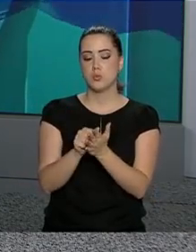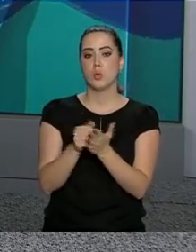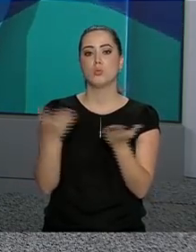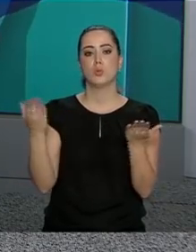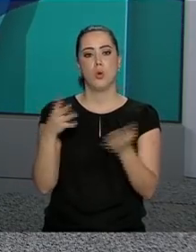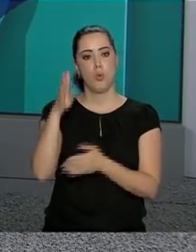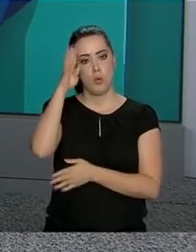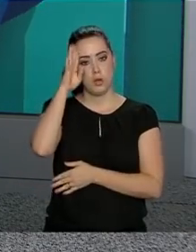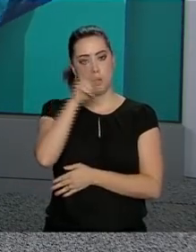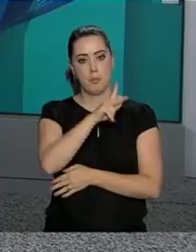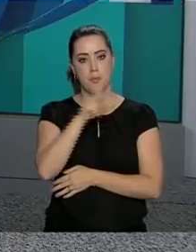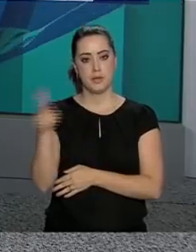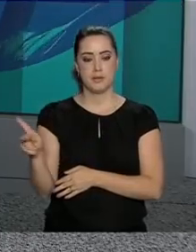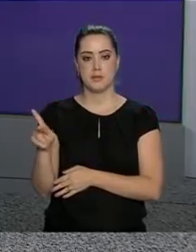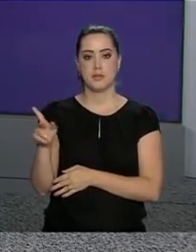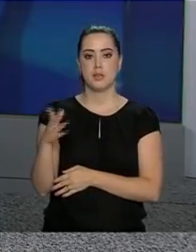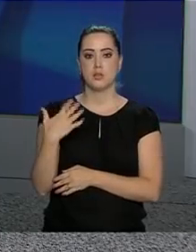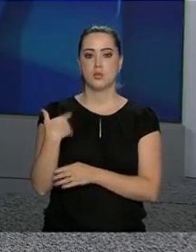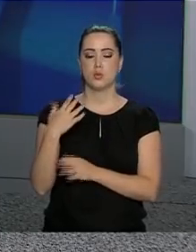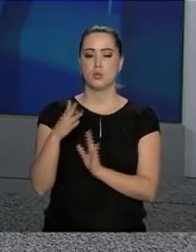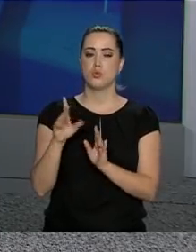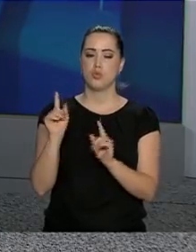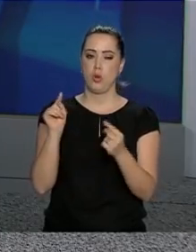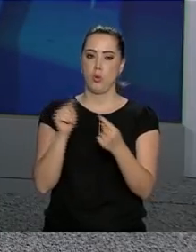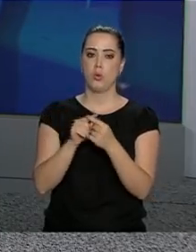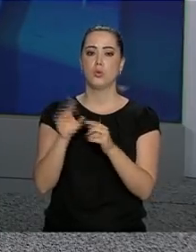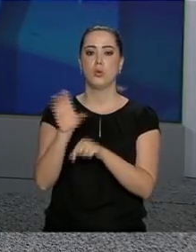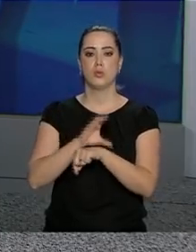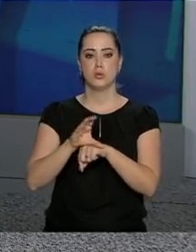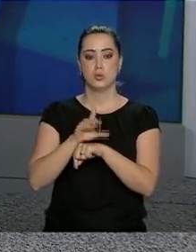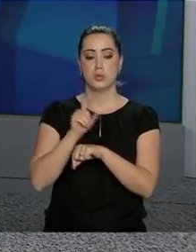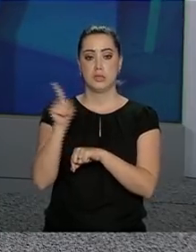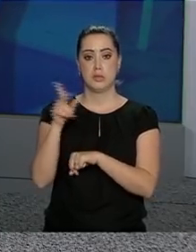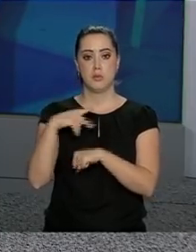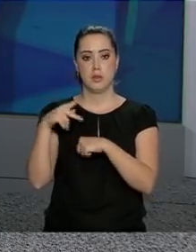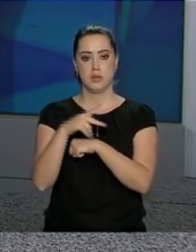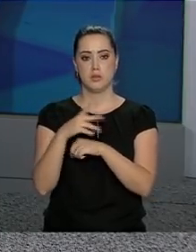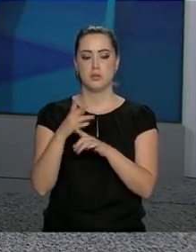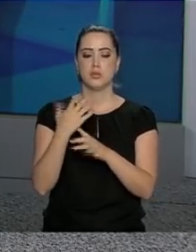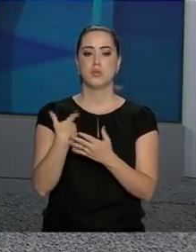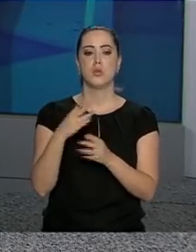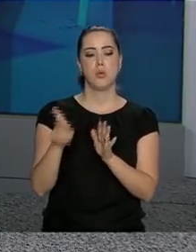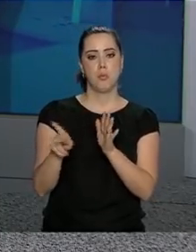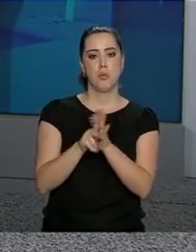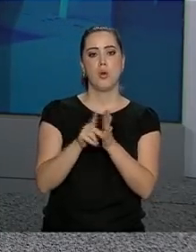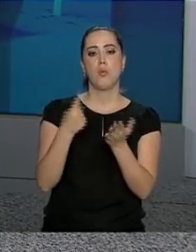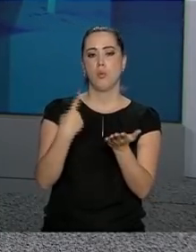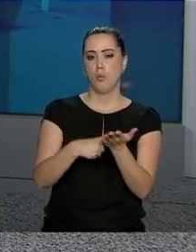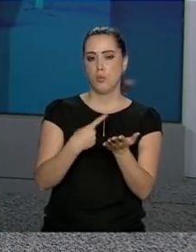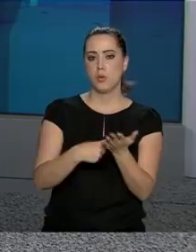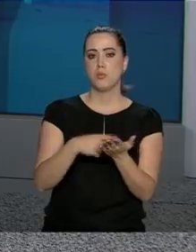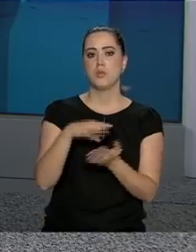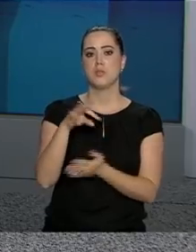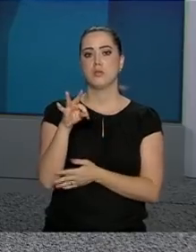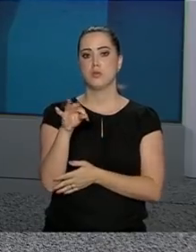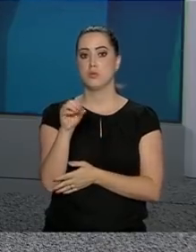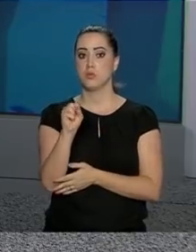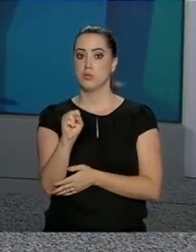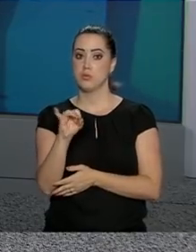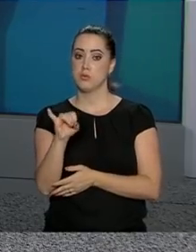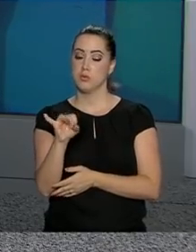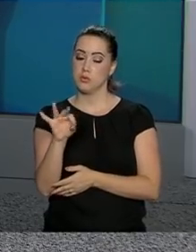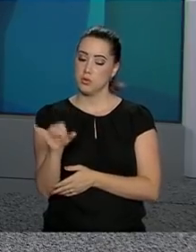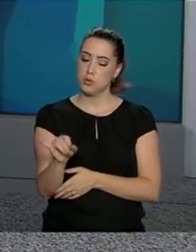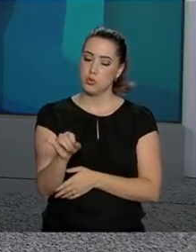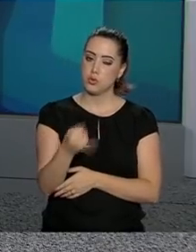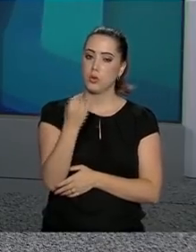de presidente encarregado, seguindo a Constituição daquele país e avalizado pelo Tribunal Supremo de Justiça.